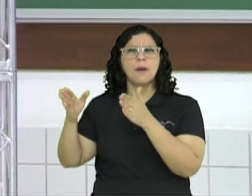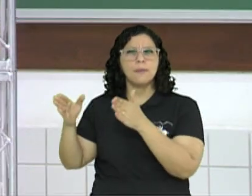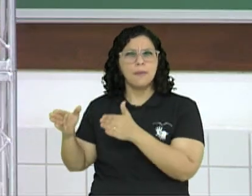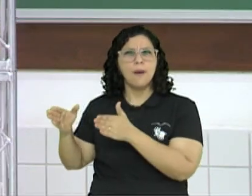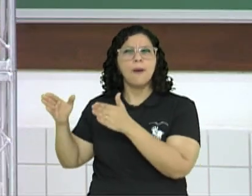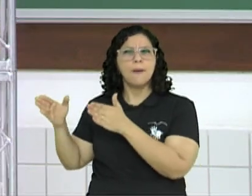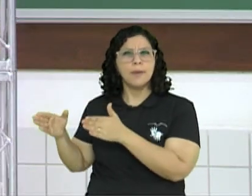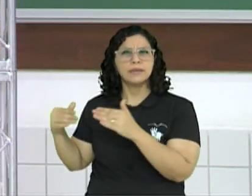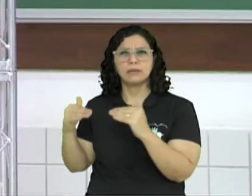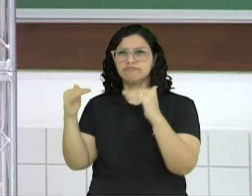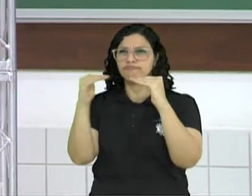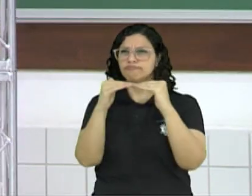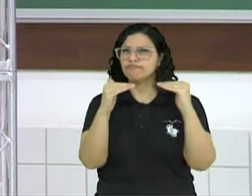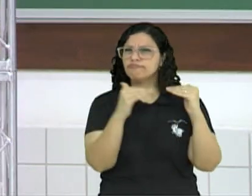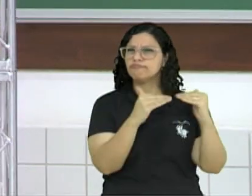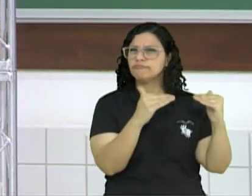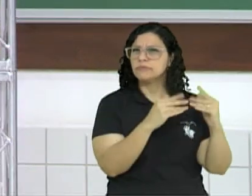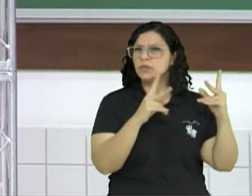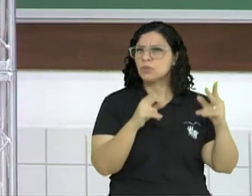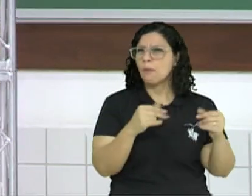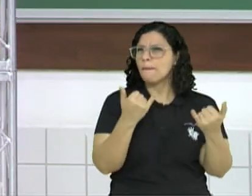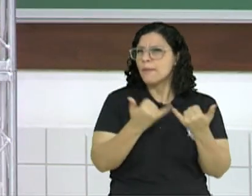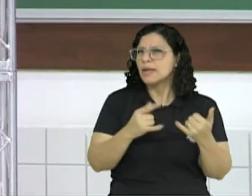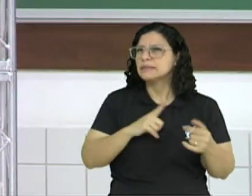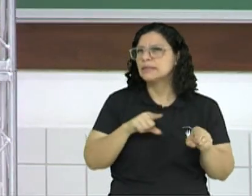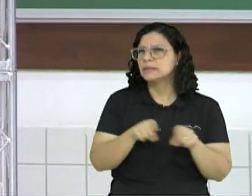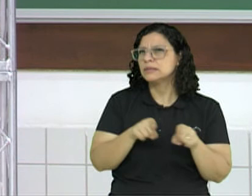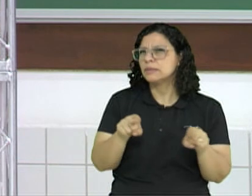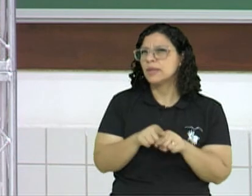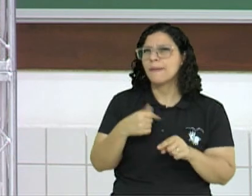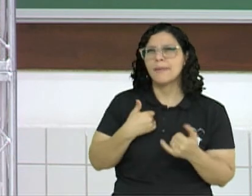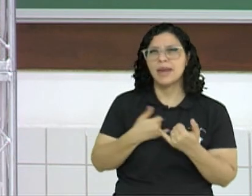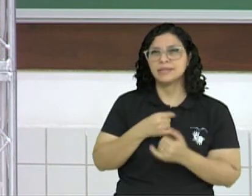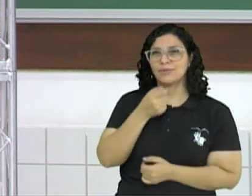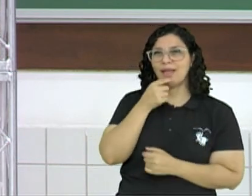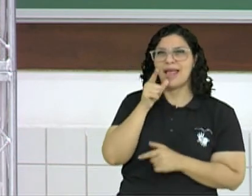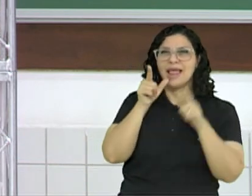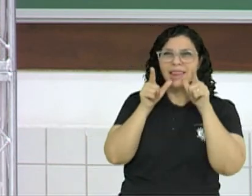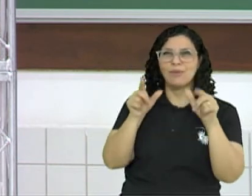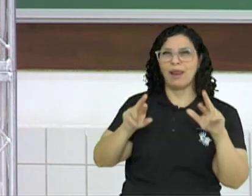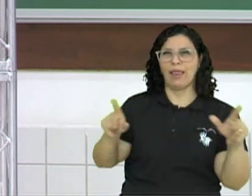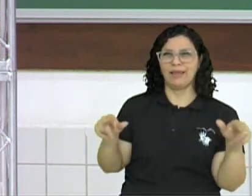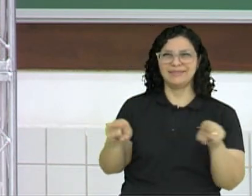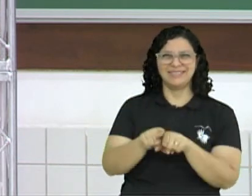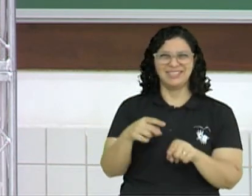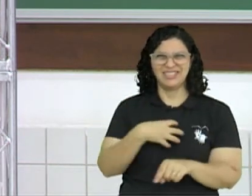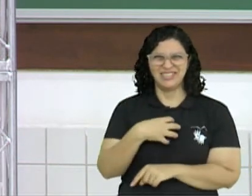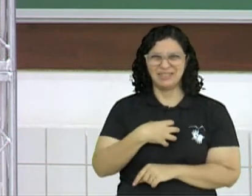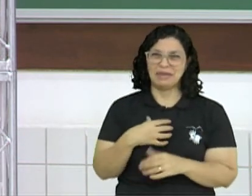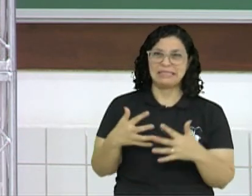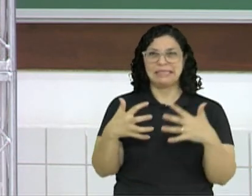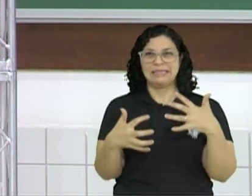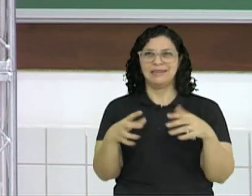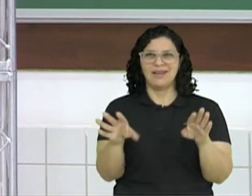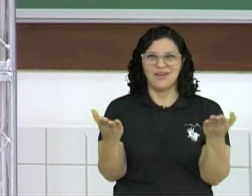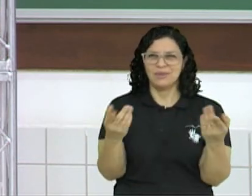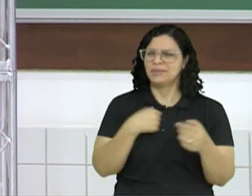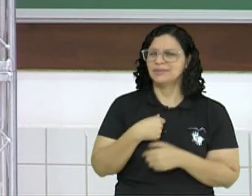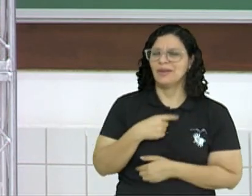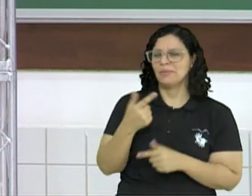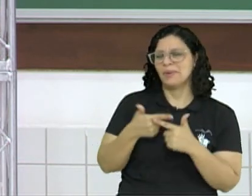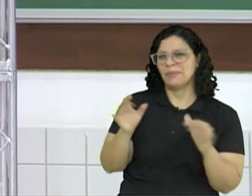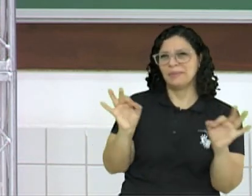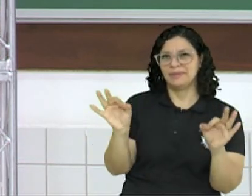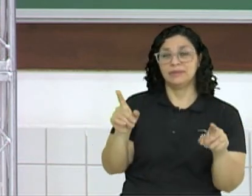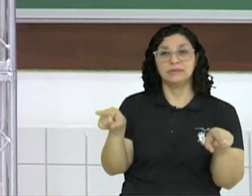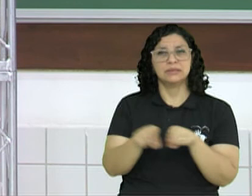fazendo algumas equivalências, certo? O professor deu uma travadinha na língua aqui, mas não liga não, tá bom? Aí o que a gente vai dar